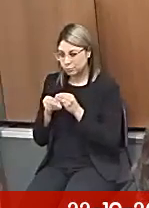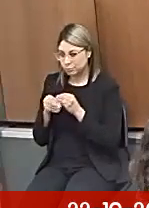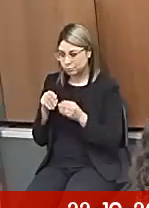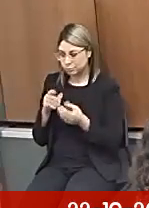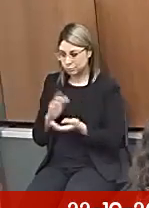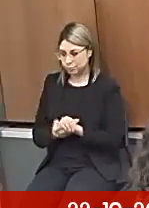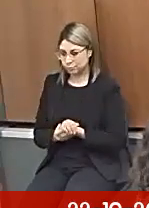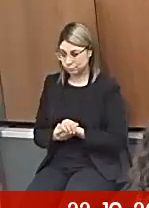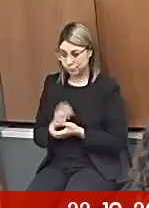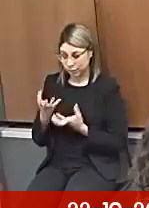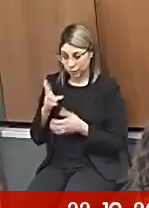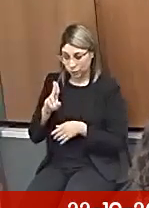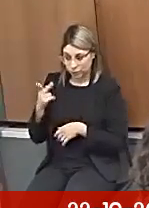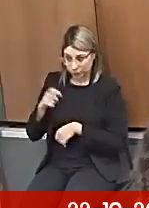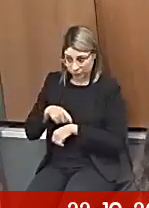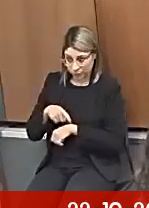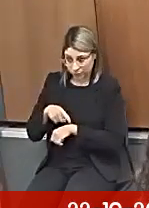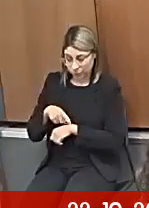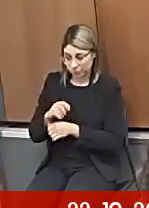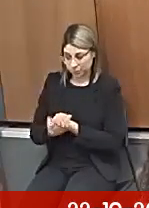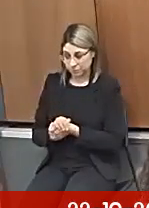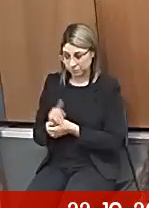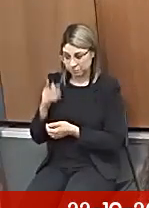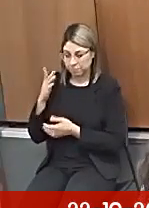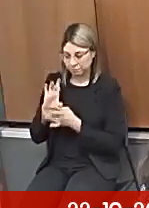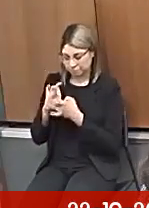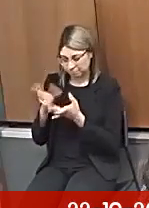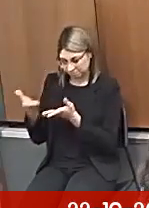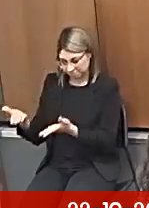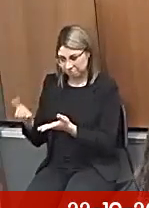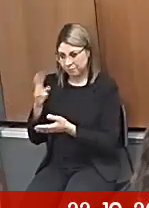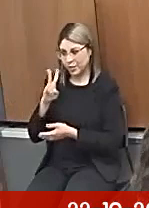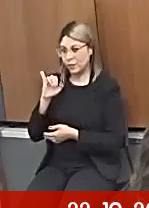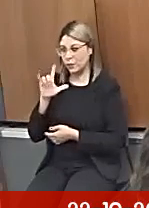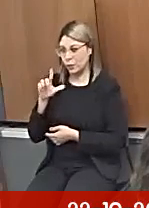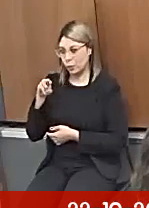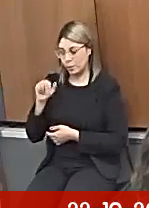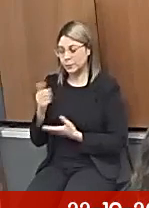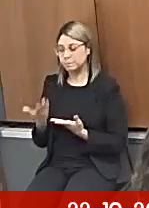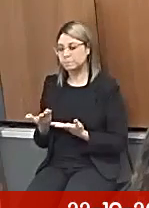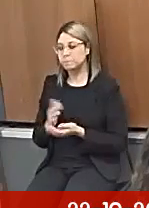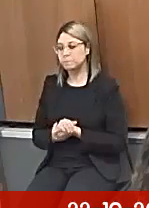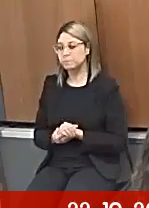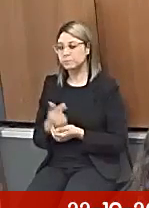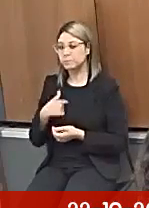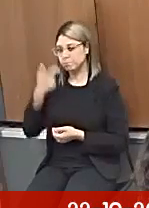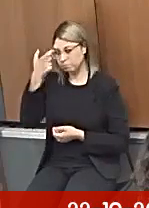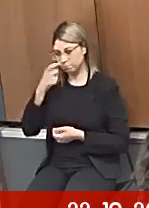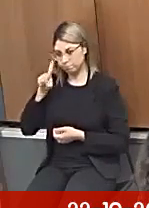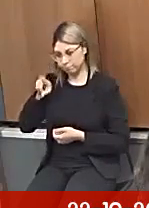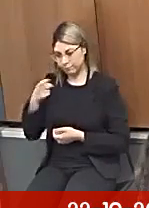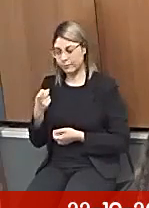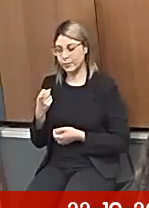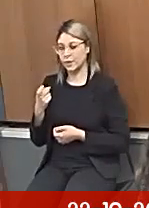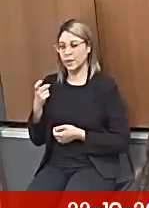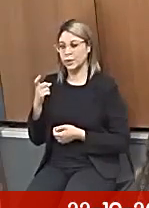quer usar o seu tempo, dona? Você sabe. Pode, então. Bom, gente, eu fui diretora de educação